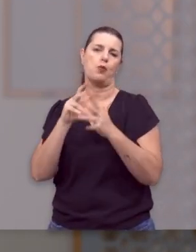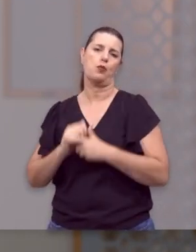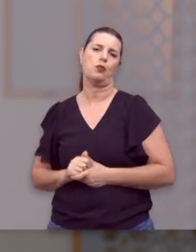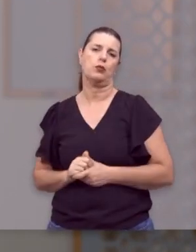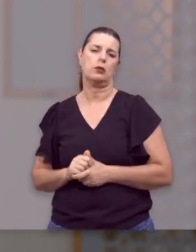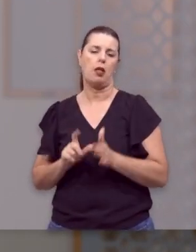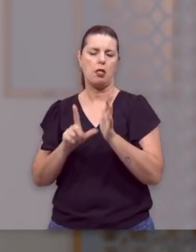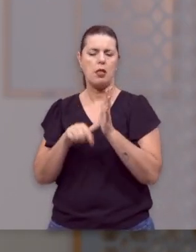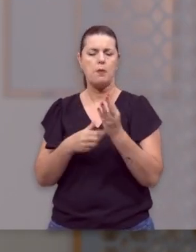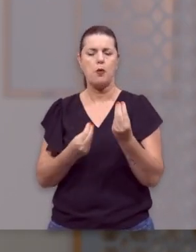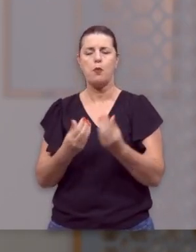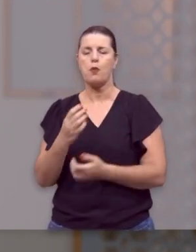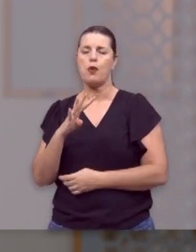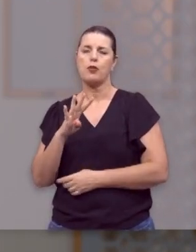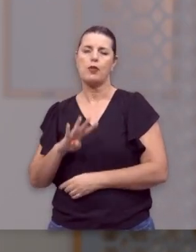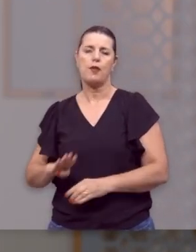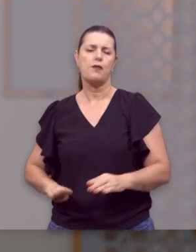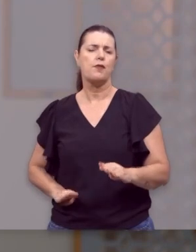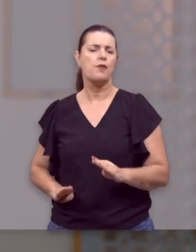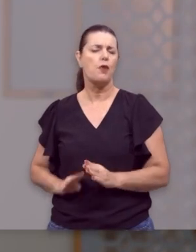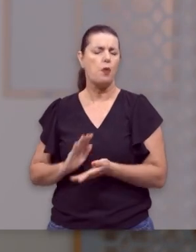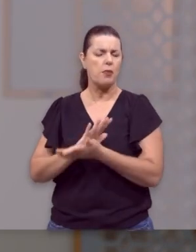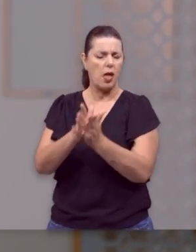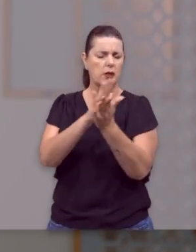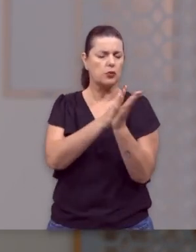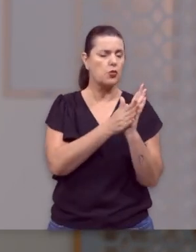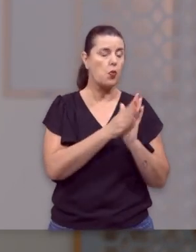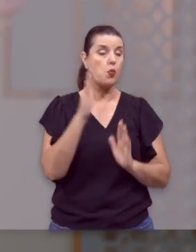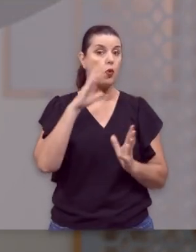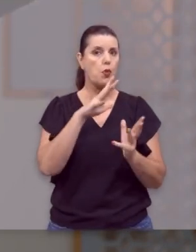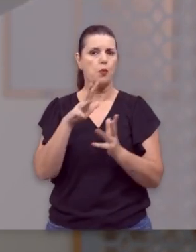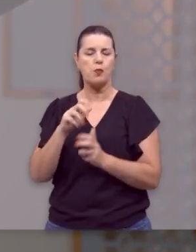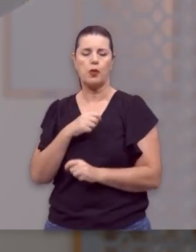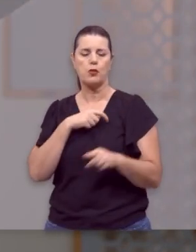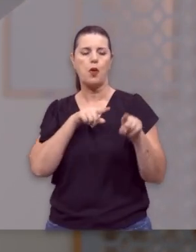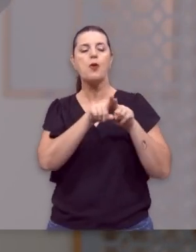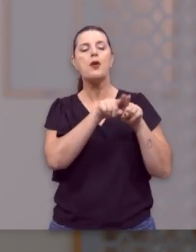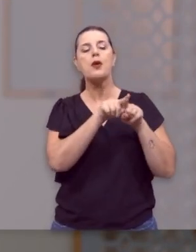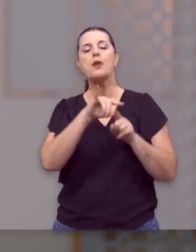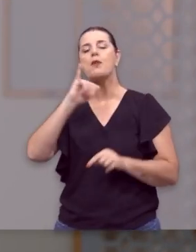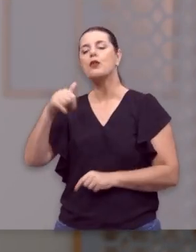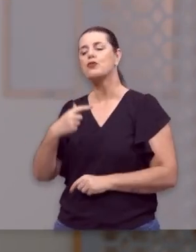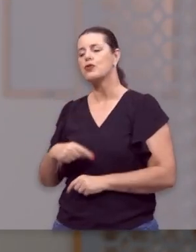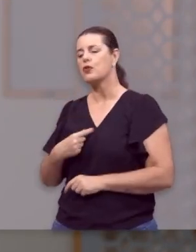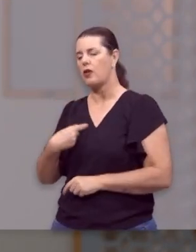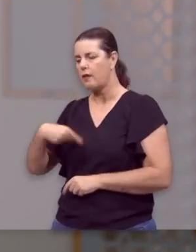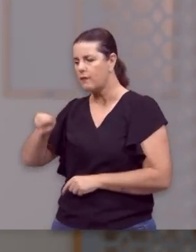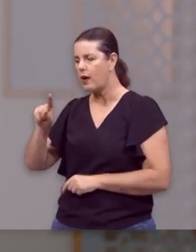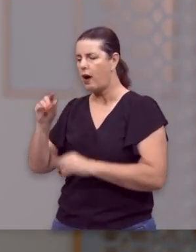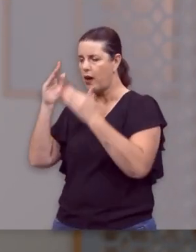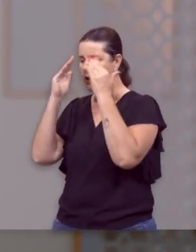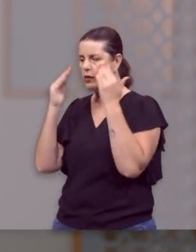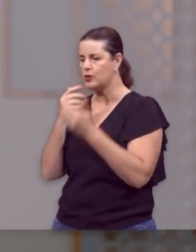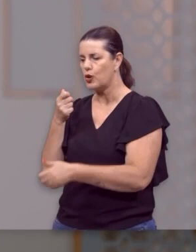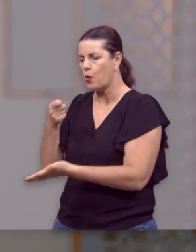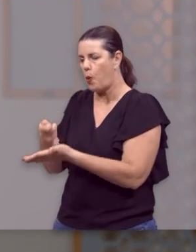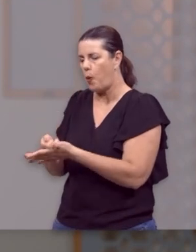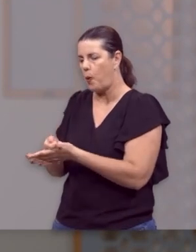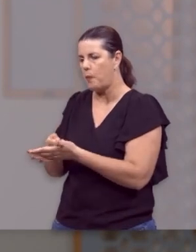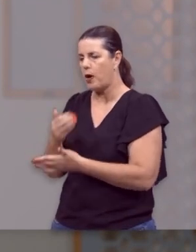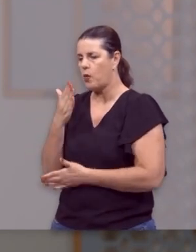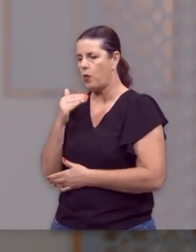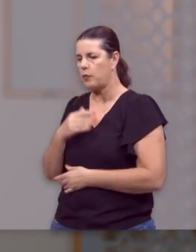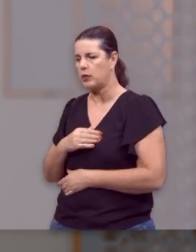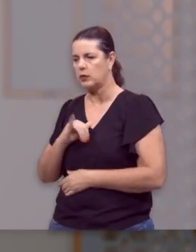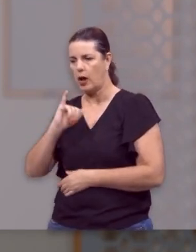Depois de tanta fome, assolando o mundo, os irmãos de José vão ao Egito comprar comida. José